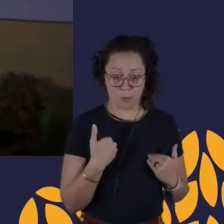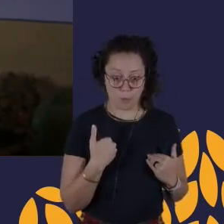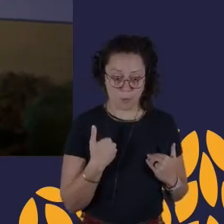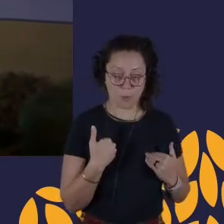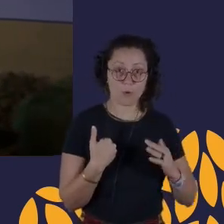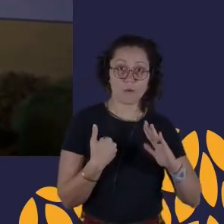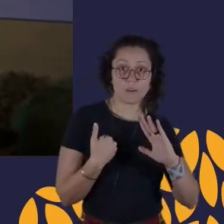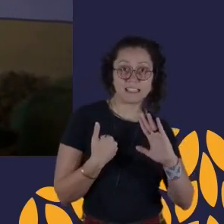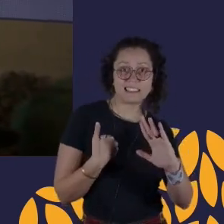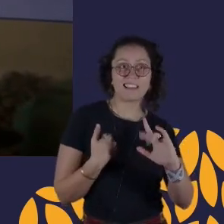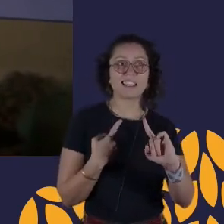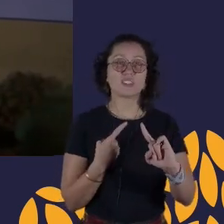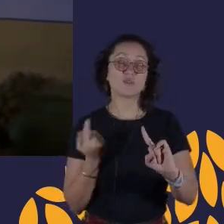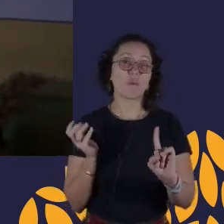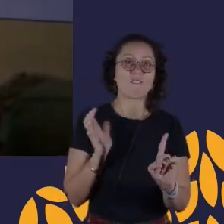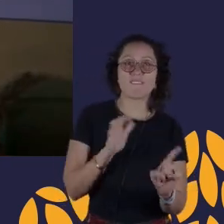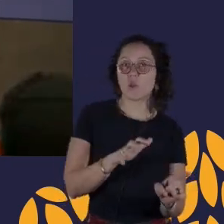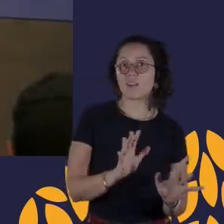forma.